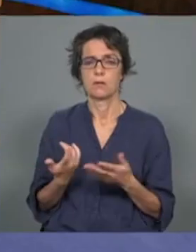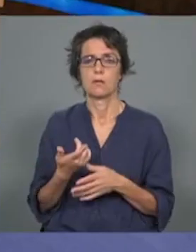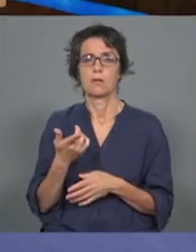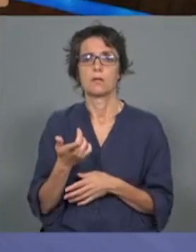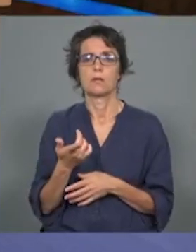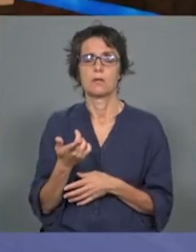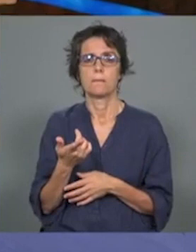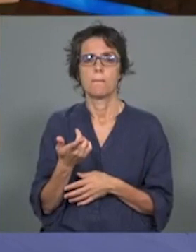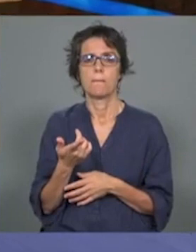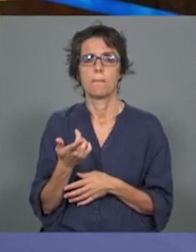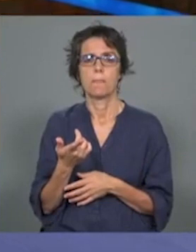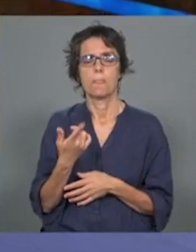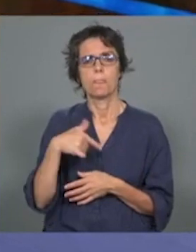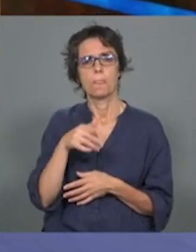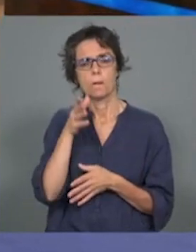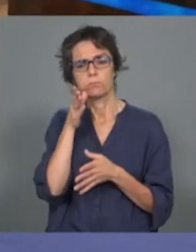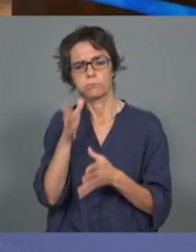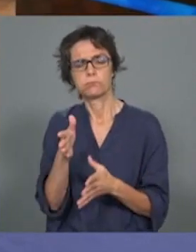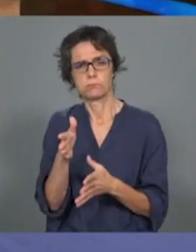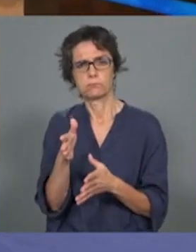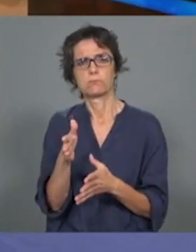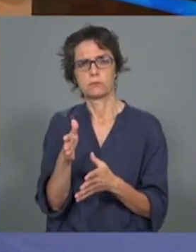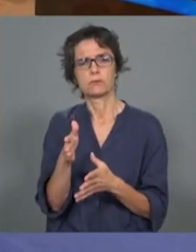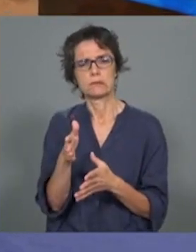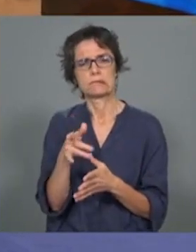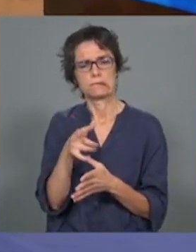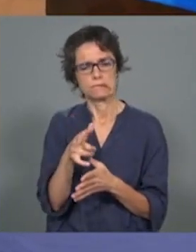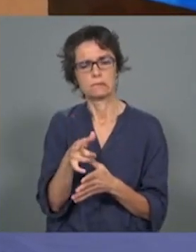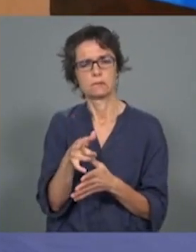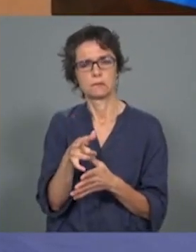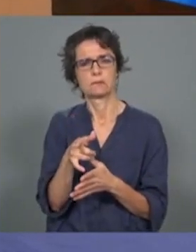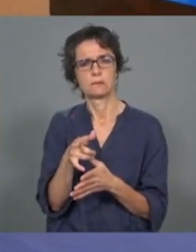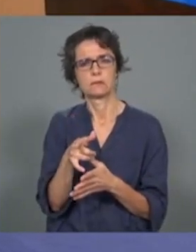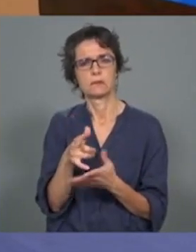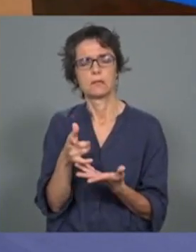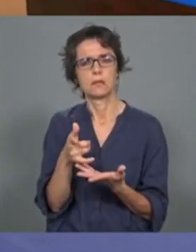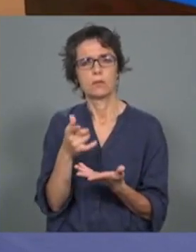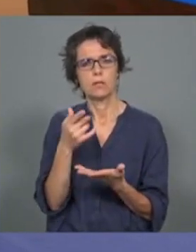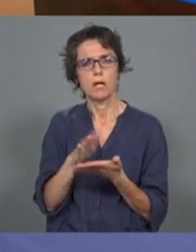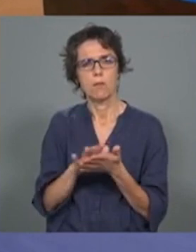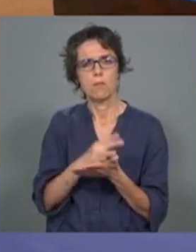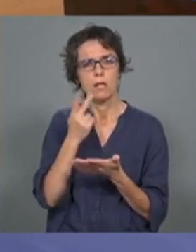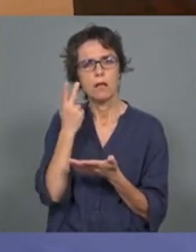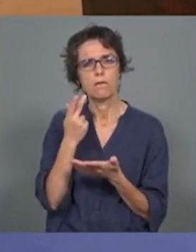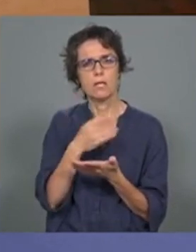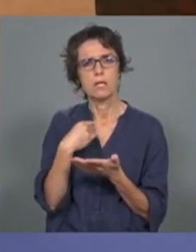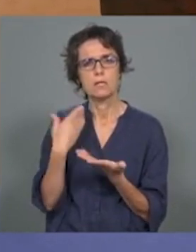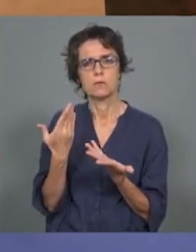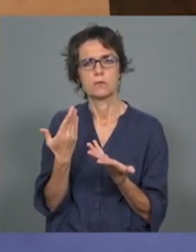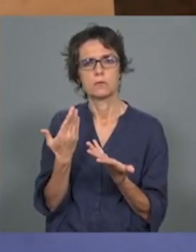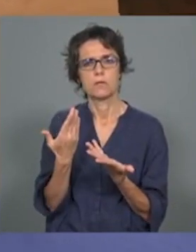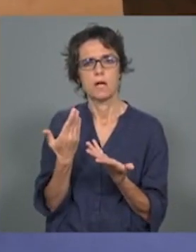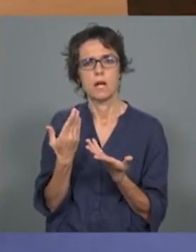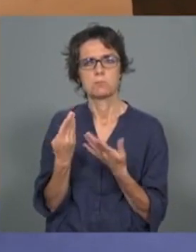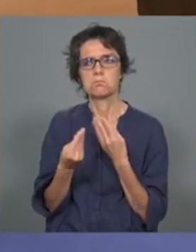deputados preocuparam-se muito com esta questão e com a base que é a vida das pessoas e a saúde das pessoas. Parece que,